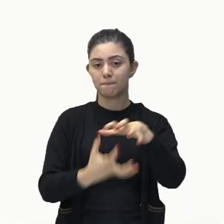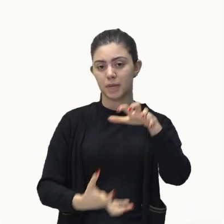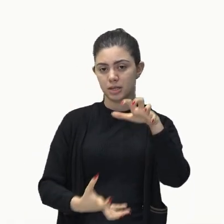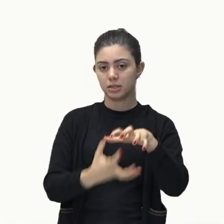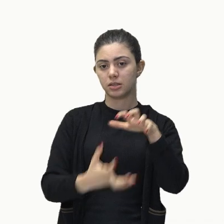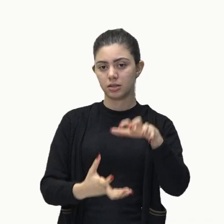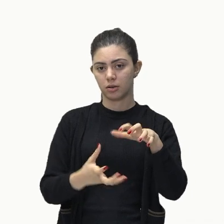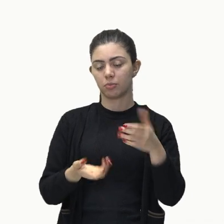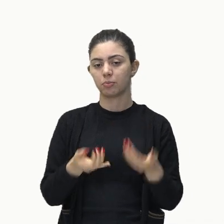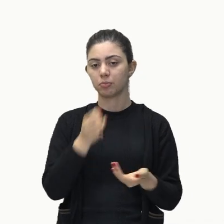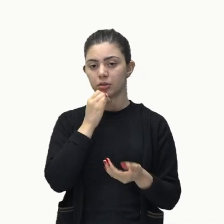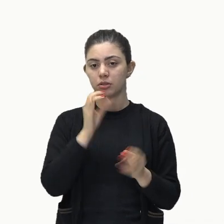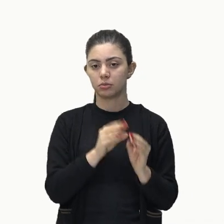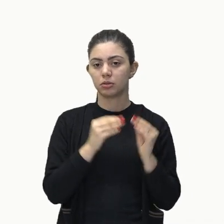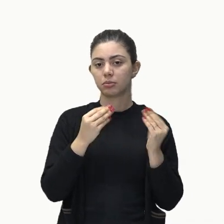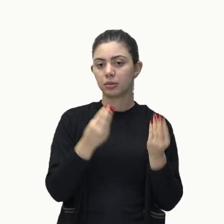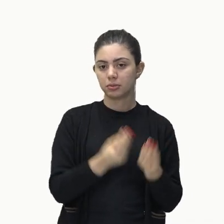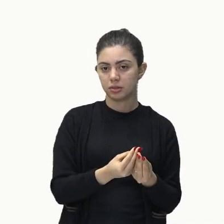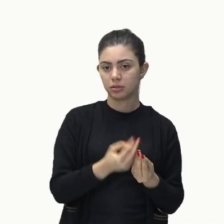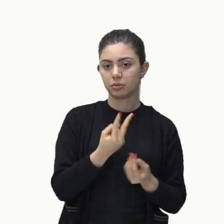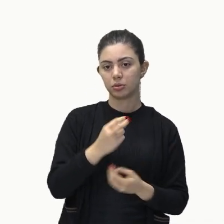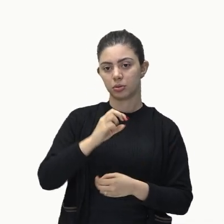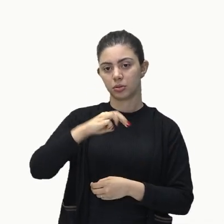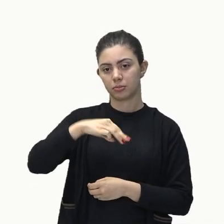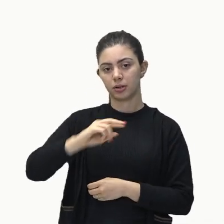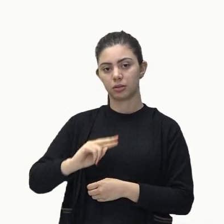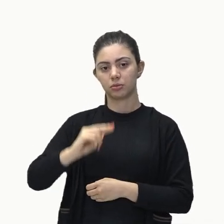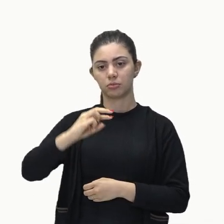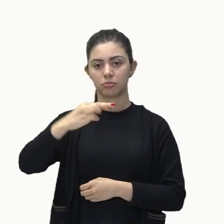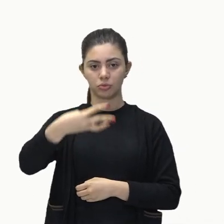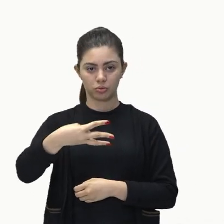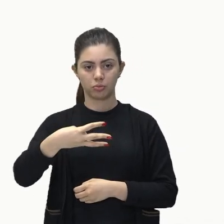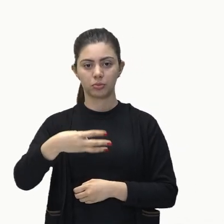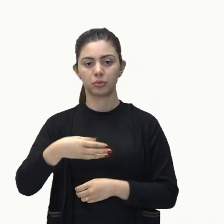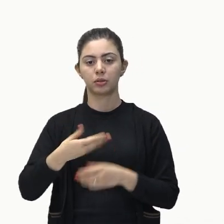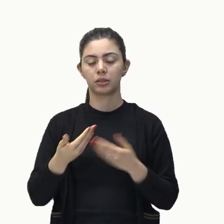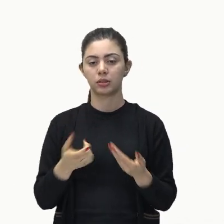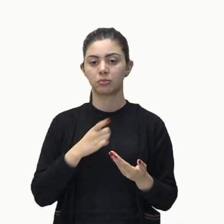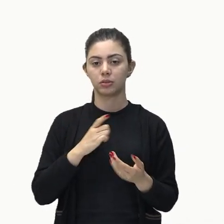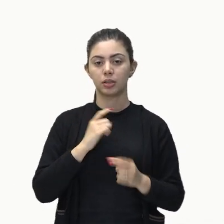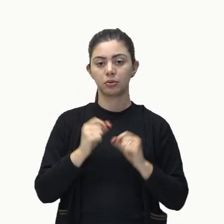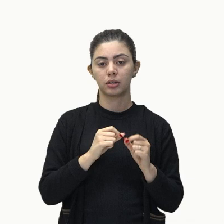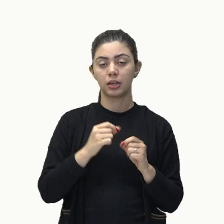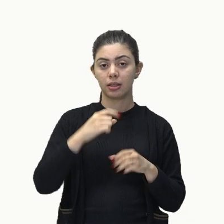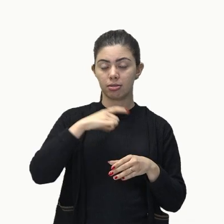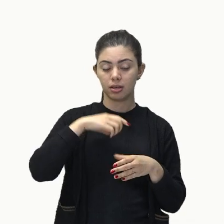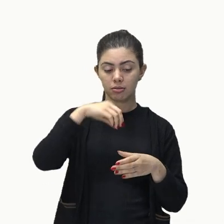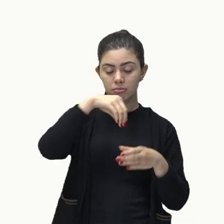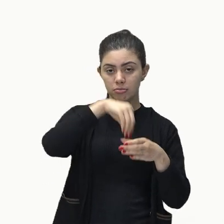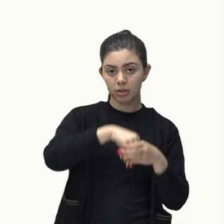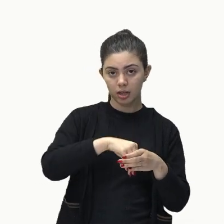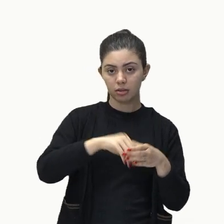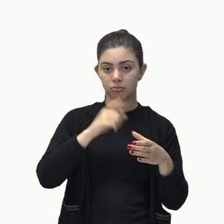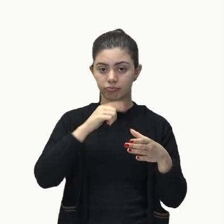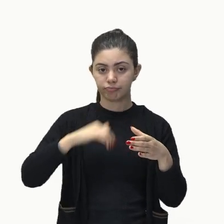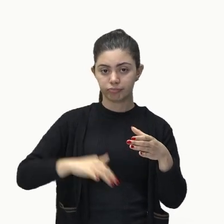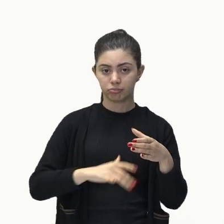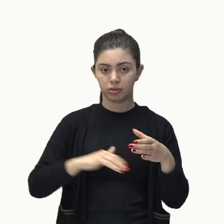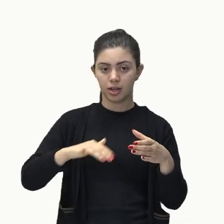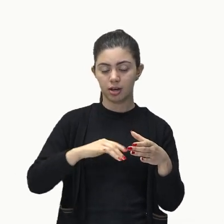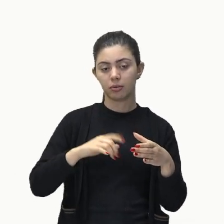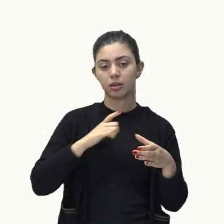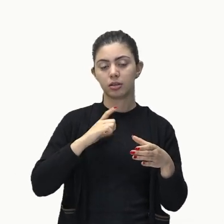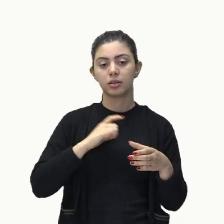sobre um corpo de volume 2 metros cúbicos, totalmente imerso em um fluido de densidade